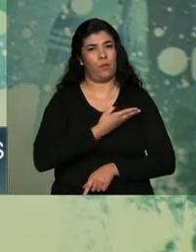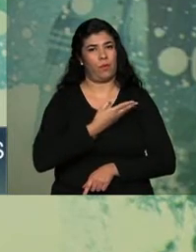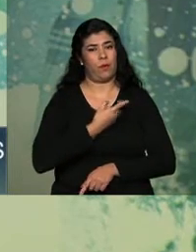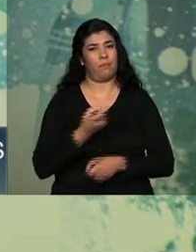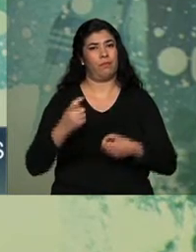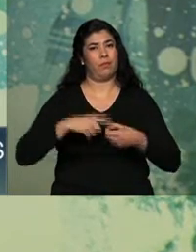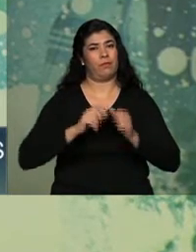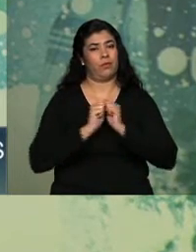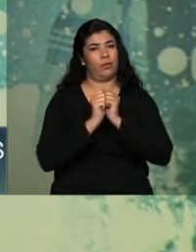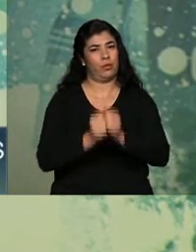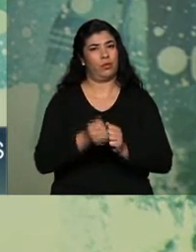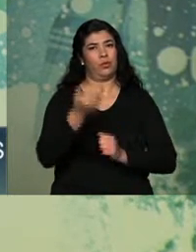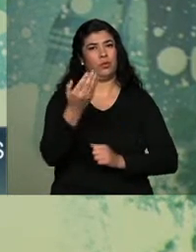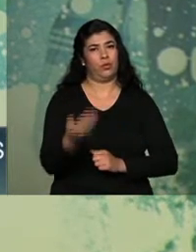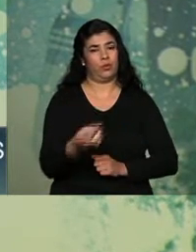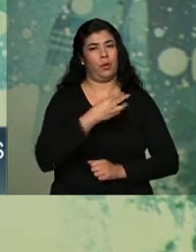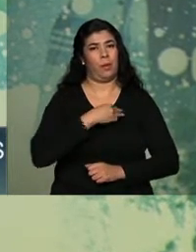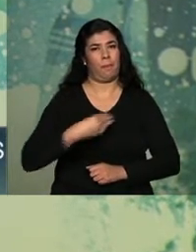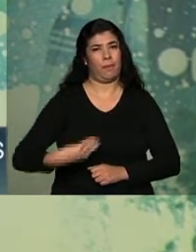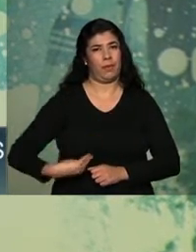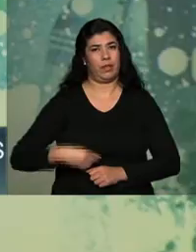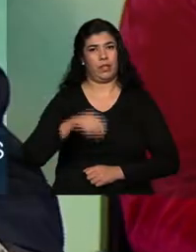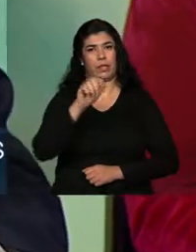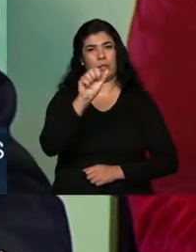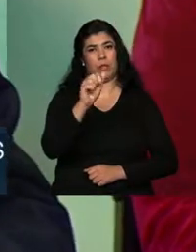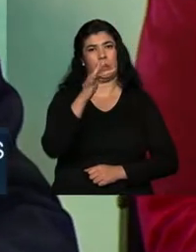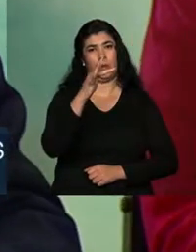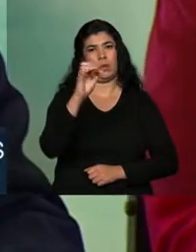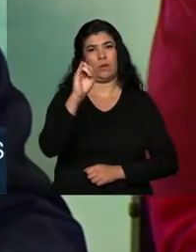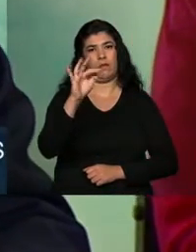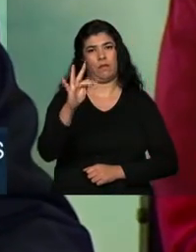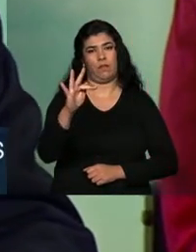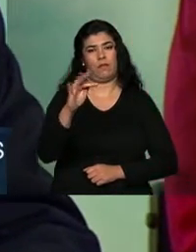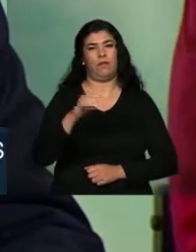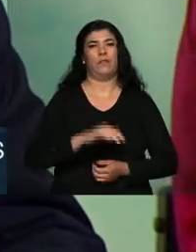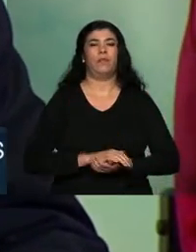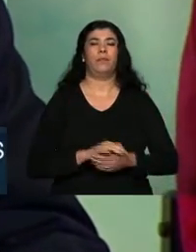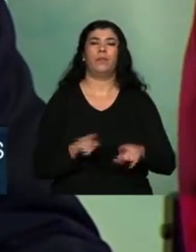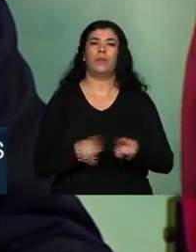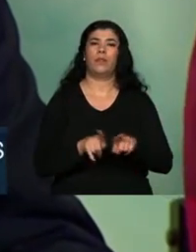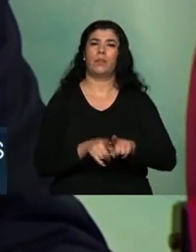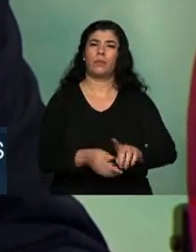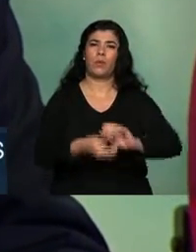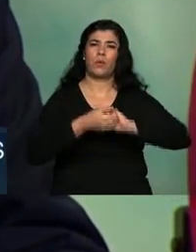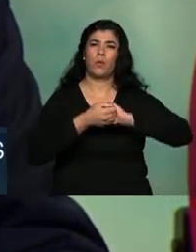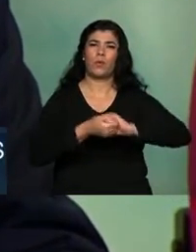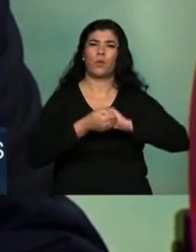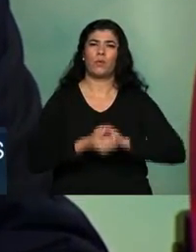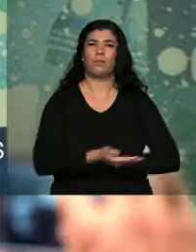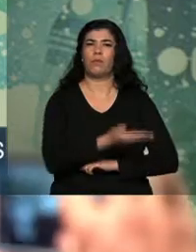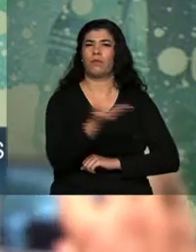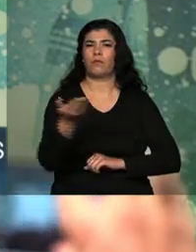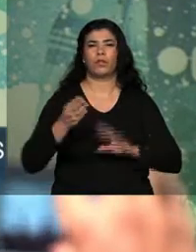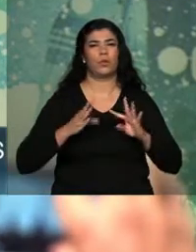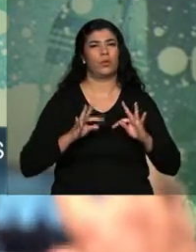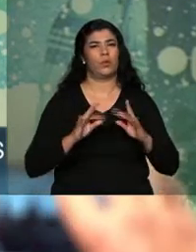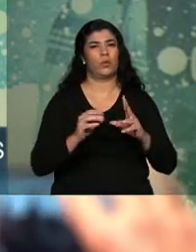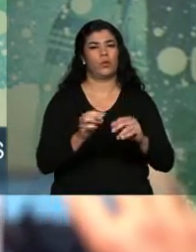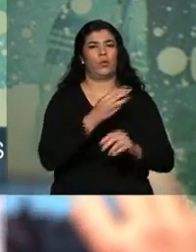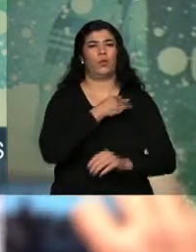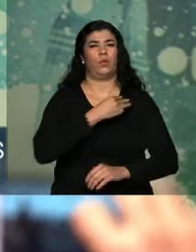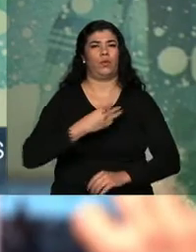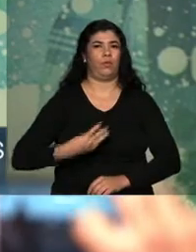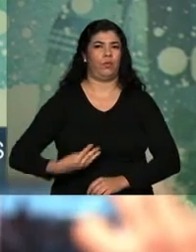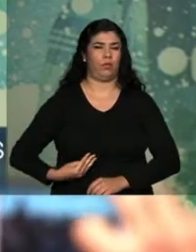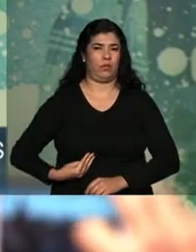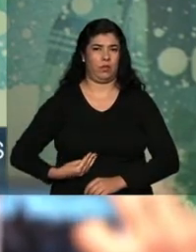jornada, Guilherme Afife Domingos. Quero cumprimentar todos os ministros aqui,